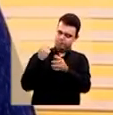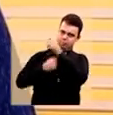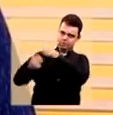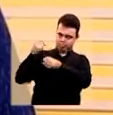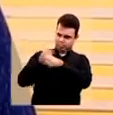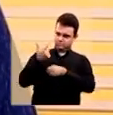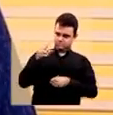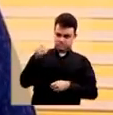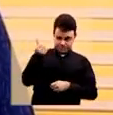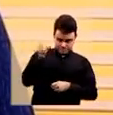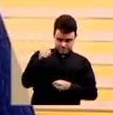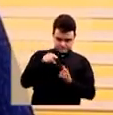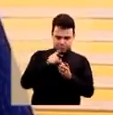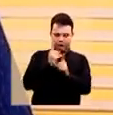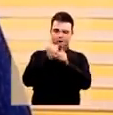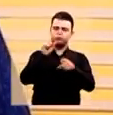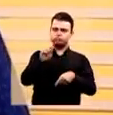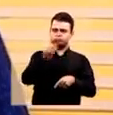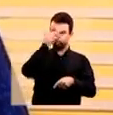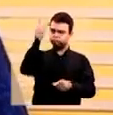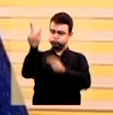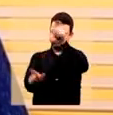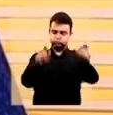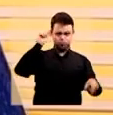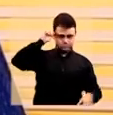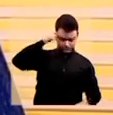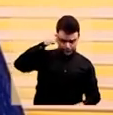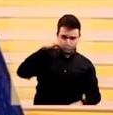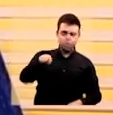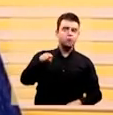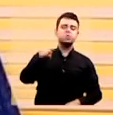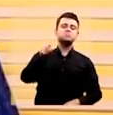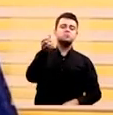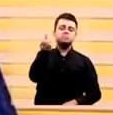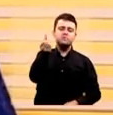no último ano. As pessoas negras ocupam apenas